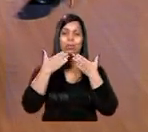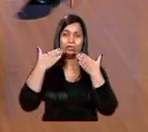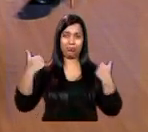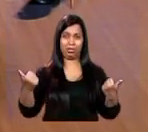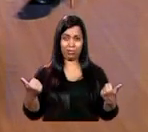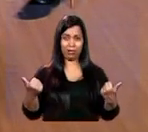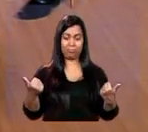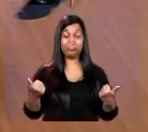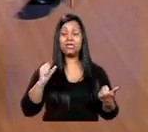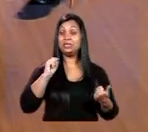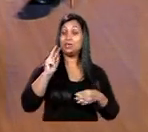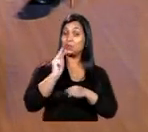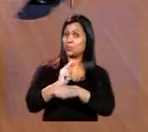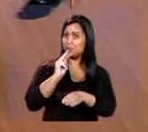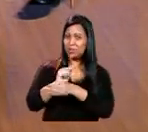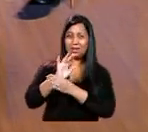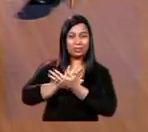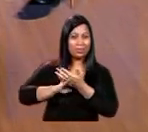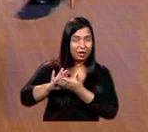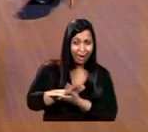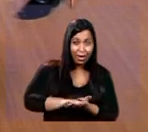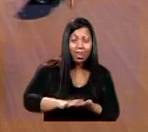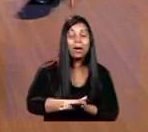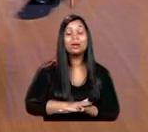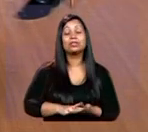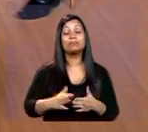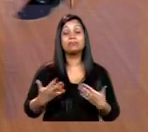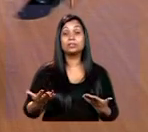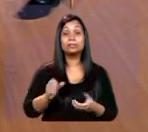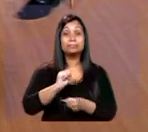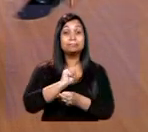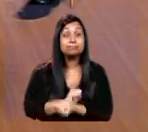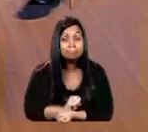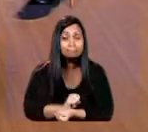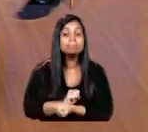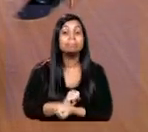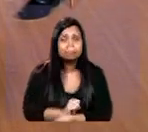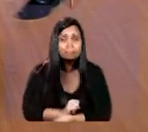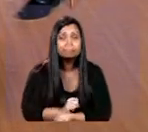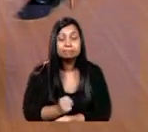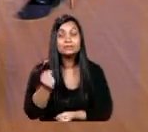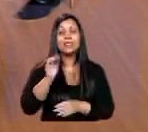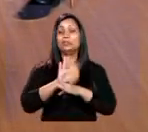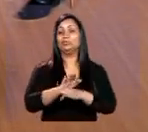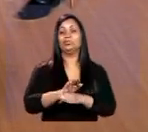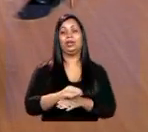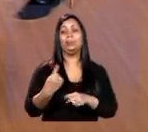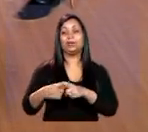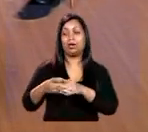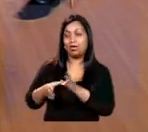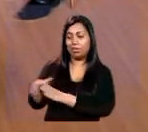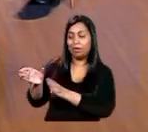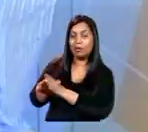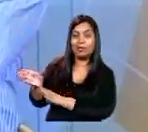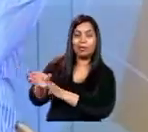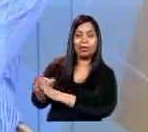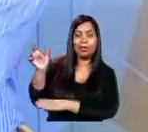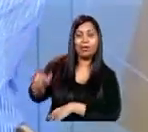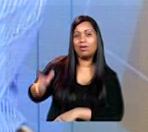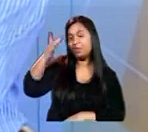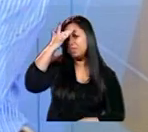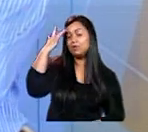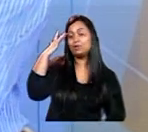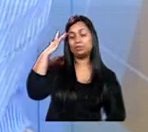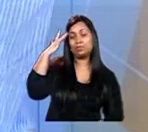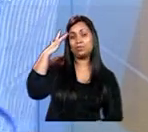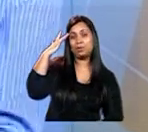a parte de saúde. Sem o cuidador... a gente fica... De mãos atadas, né? De mãos atadas. Porque a gente tem que capacitar alguém para